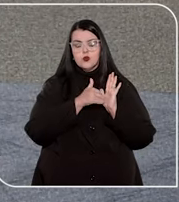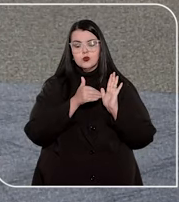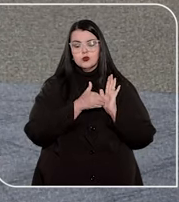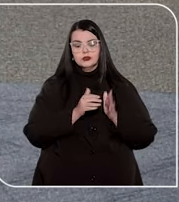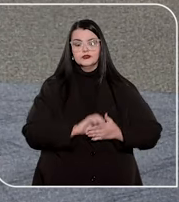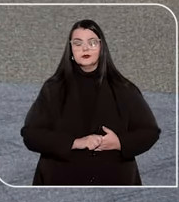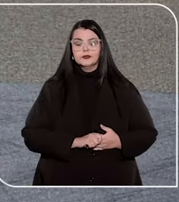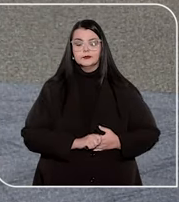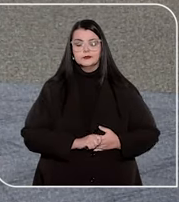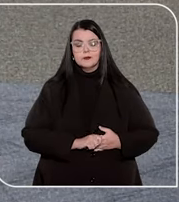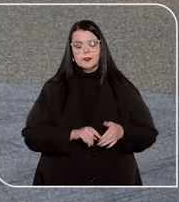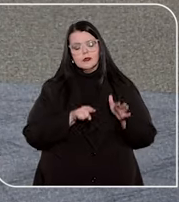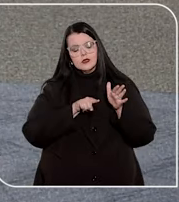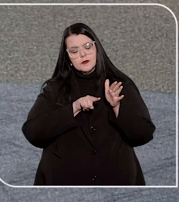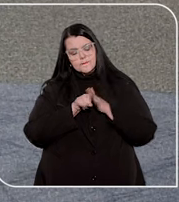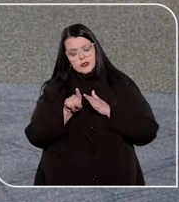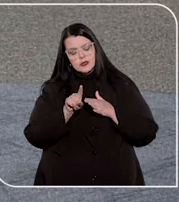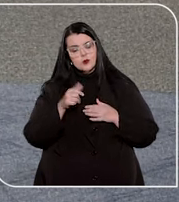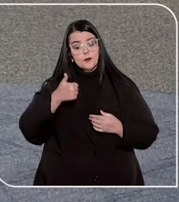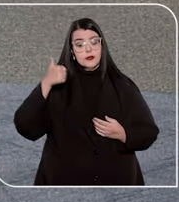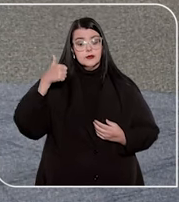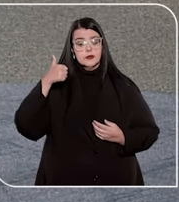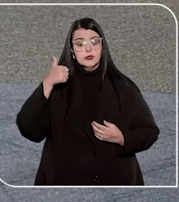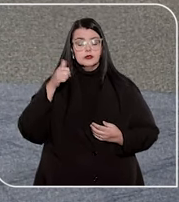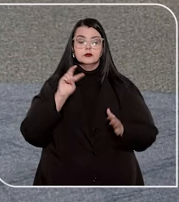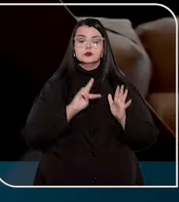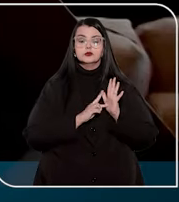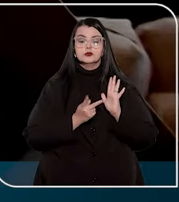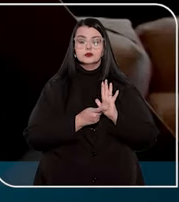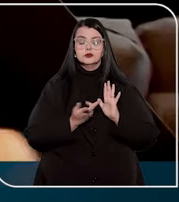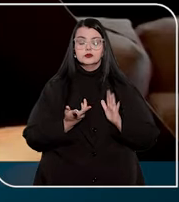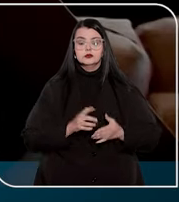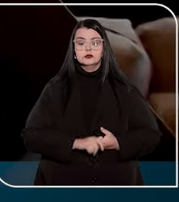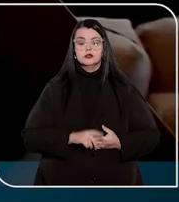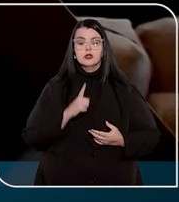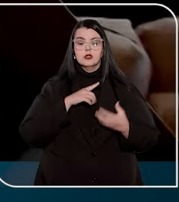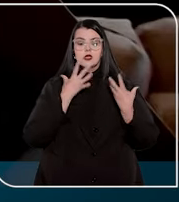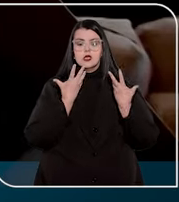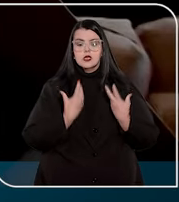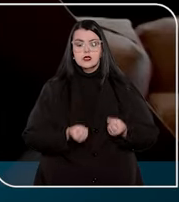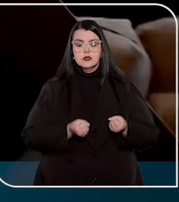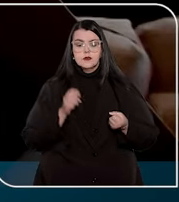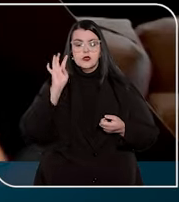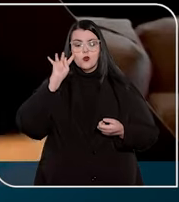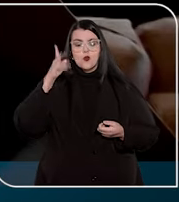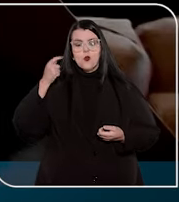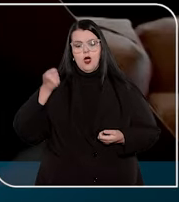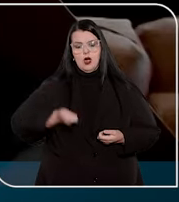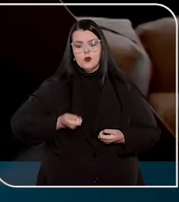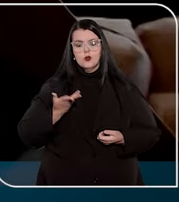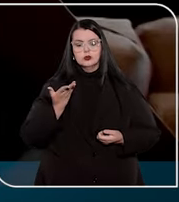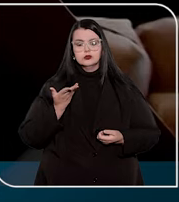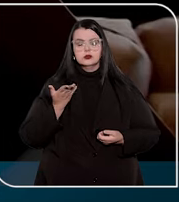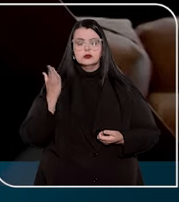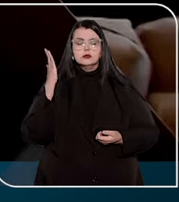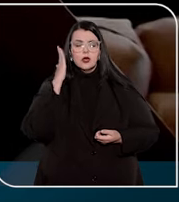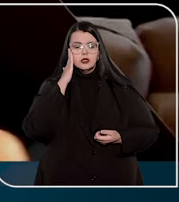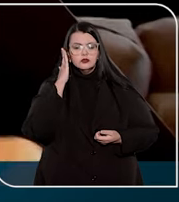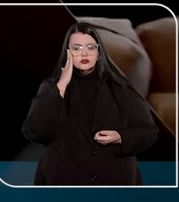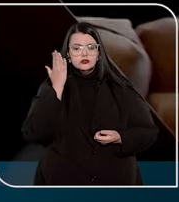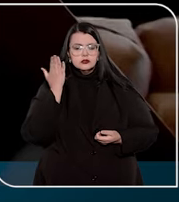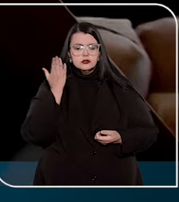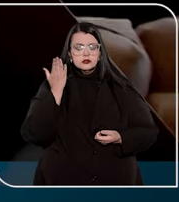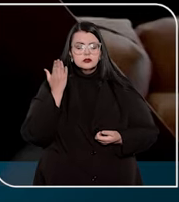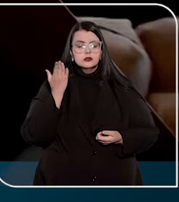Então, pré-questionar significa, se você receber um acordo e você acha que ele